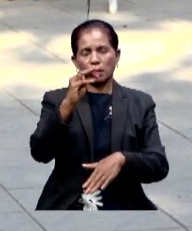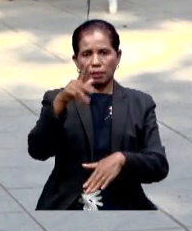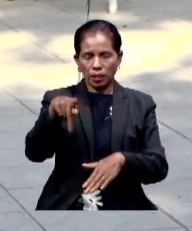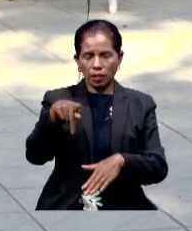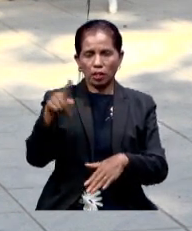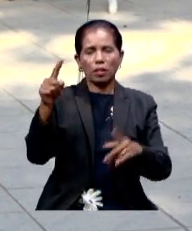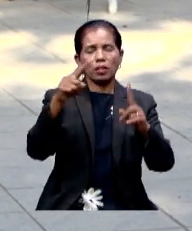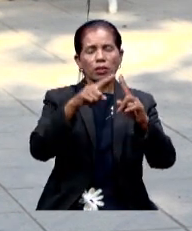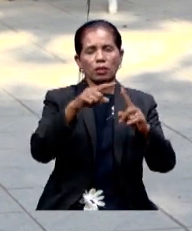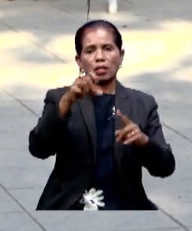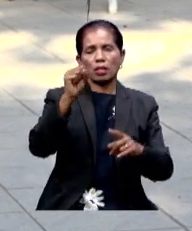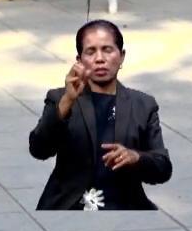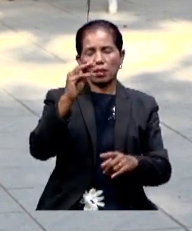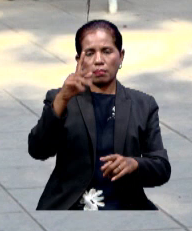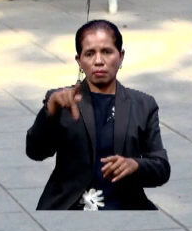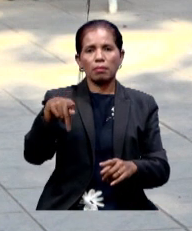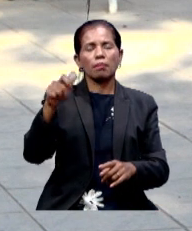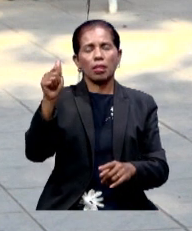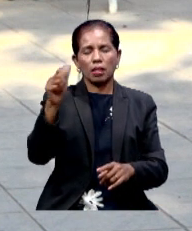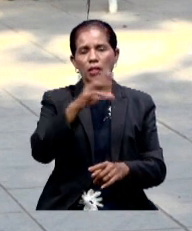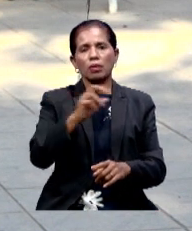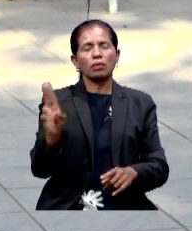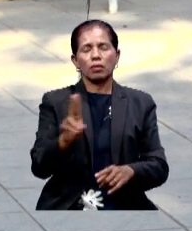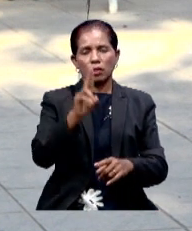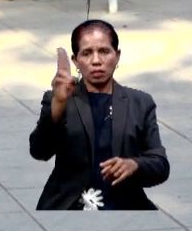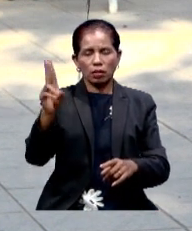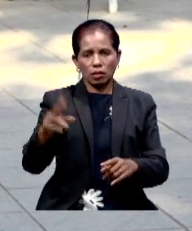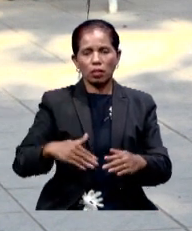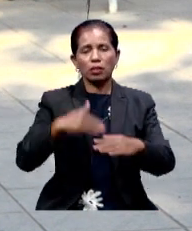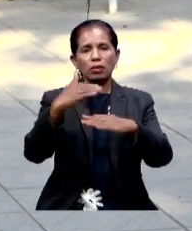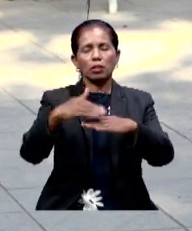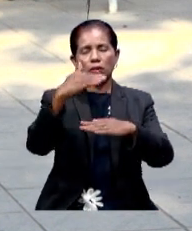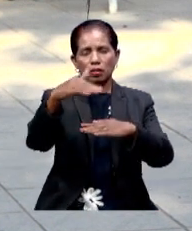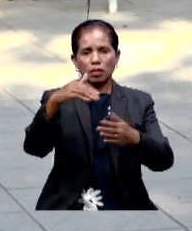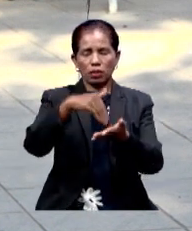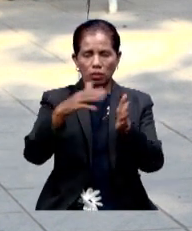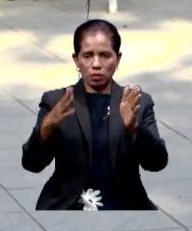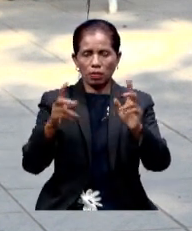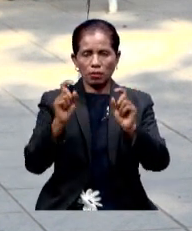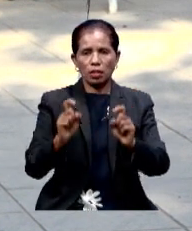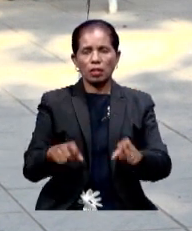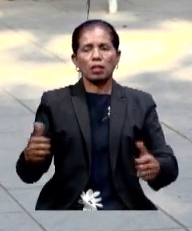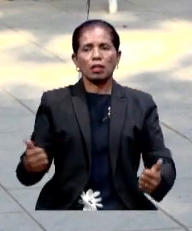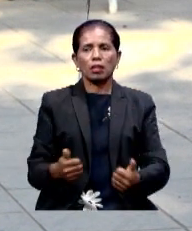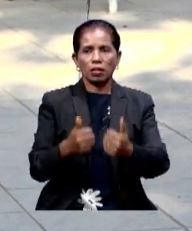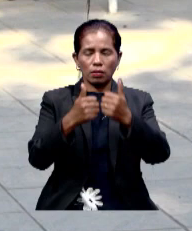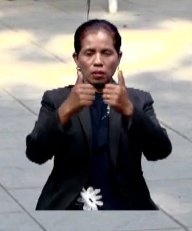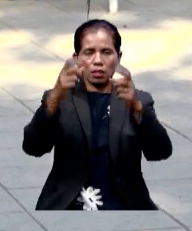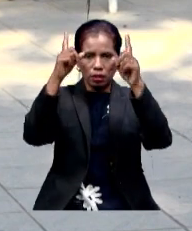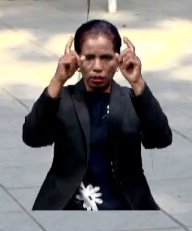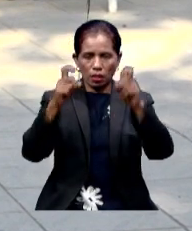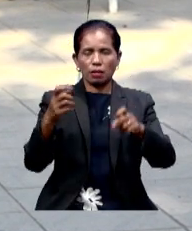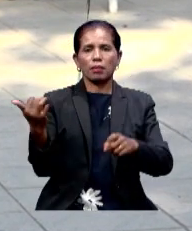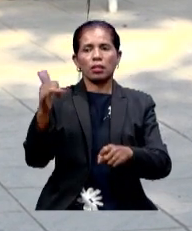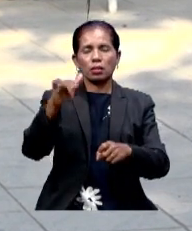to iha nível superior. Ato haka tuir nível sirene, estudante sira precisa compete e exame sira